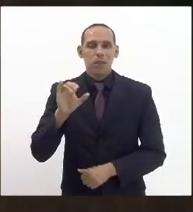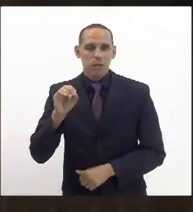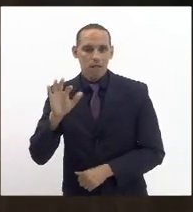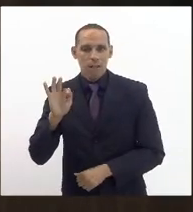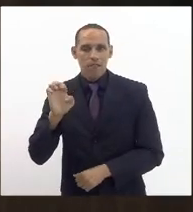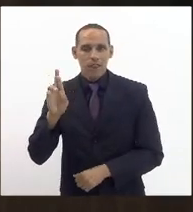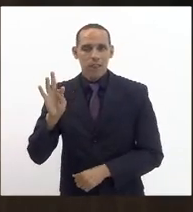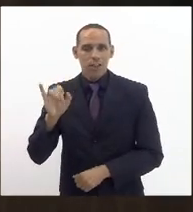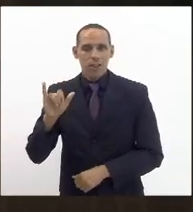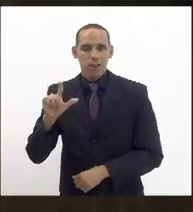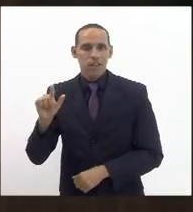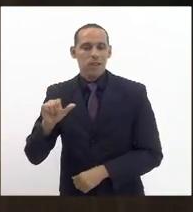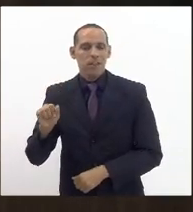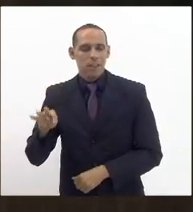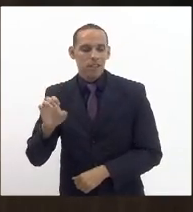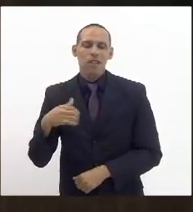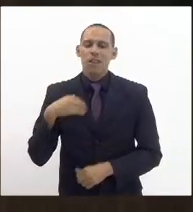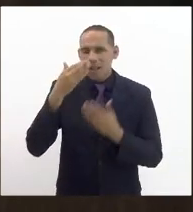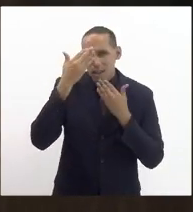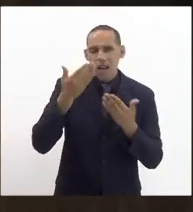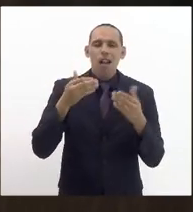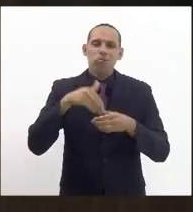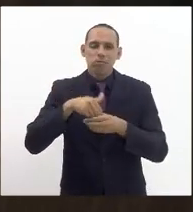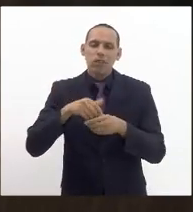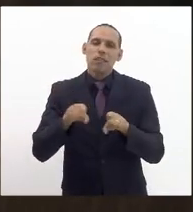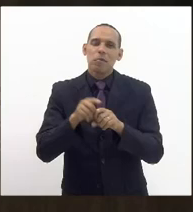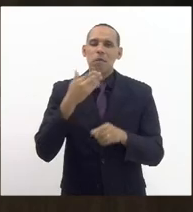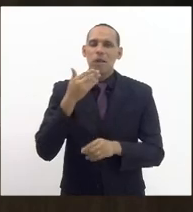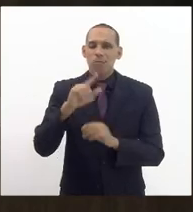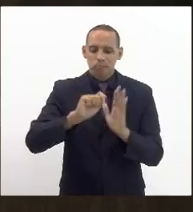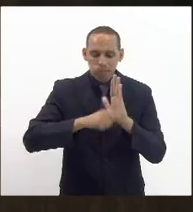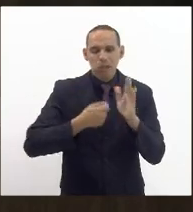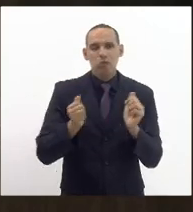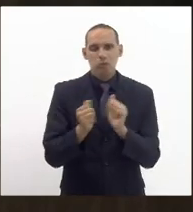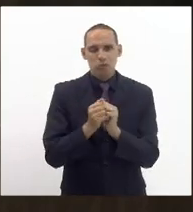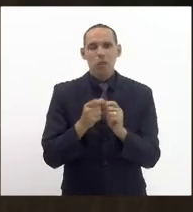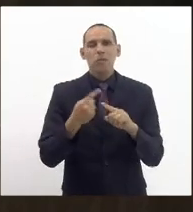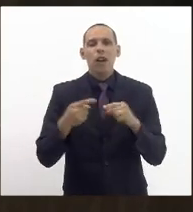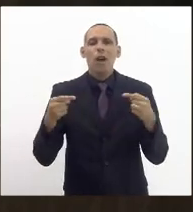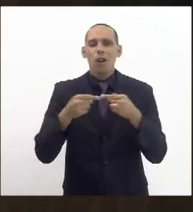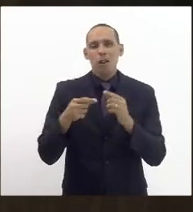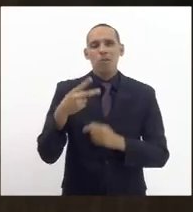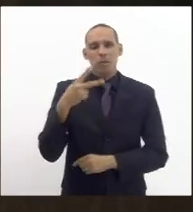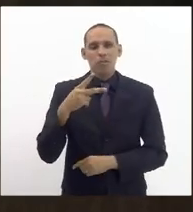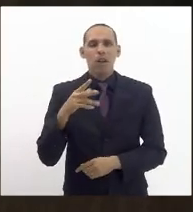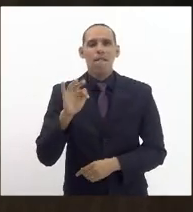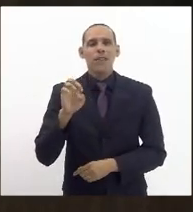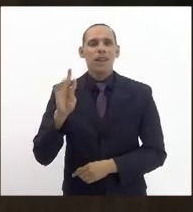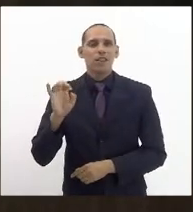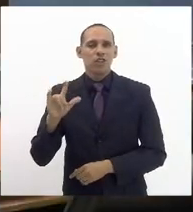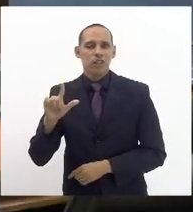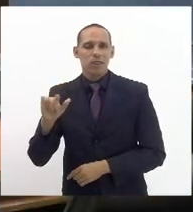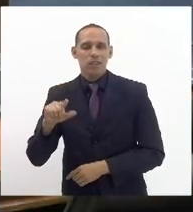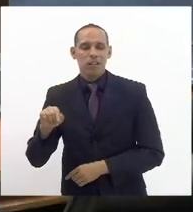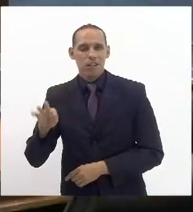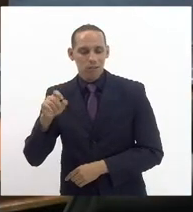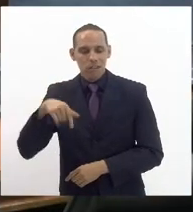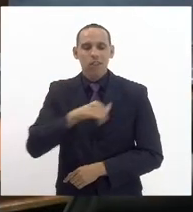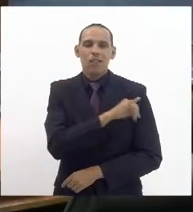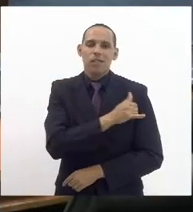Então, a questão de ordem é para agradecer a votação e pedir que você assine, que tem a ver com a discussão mais geral dos fertilizantes no Rio de Janeiro. É isso.